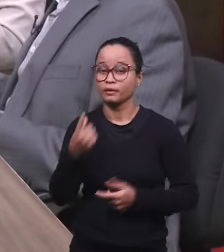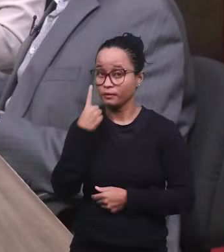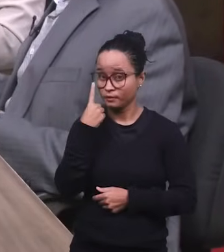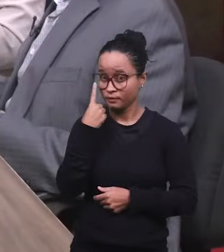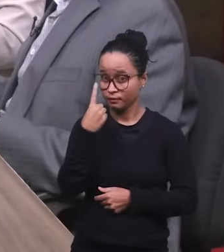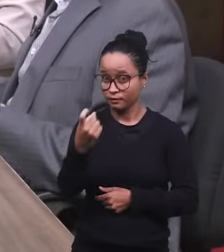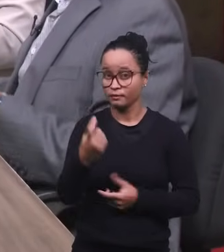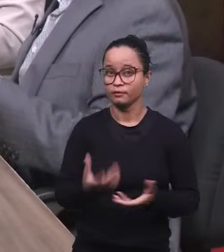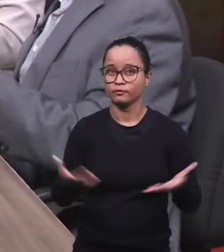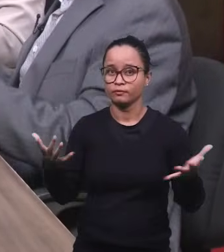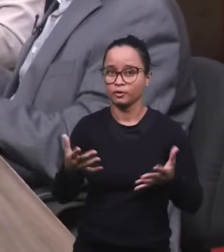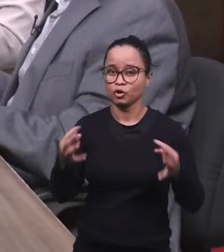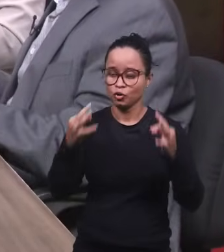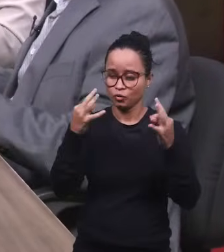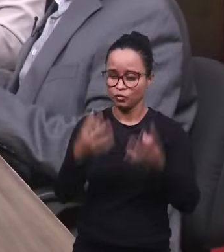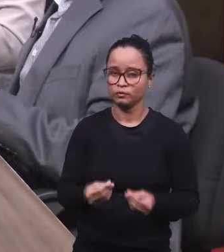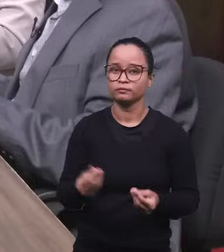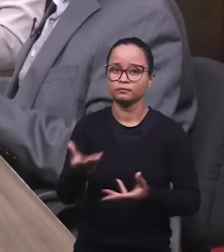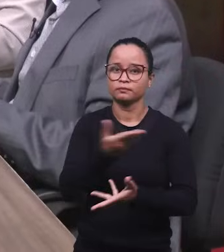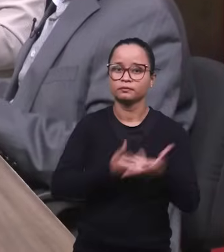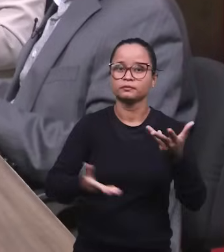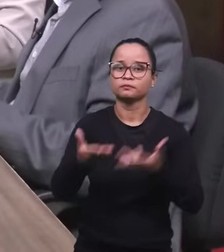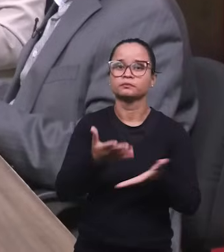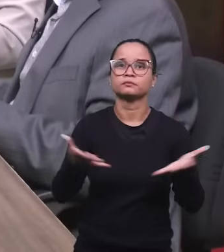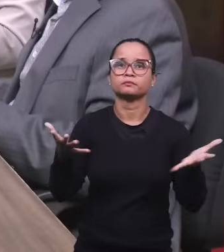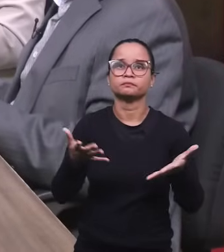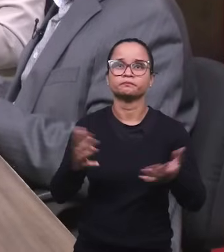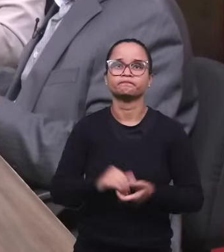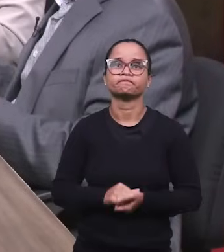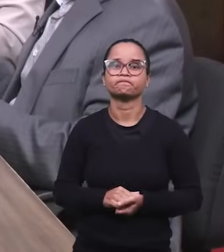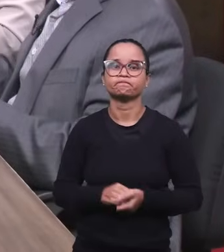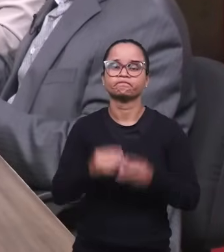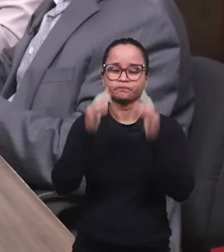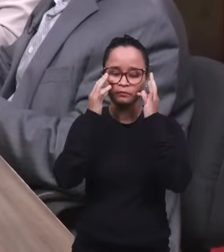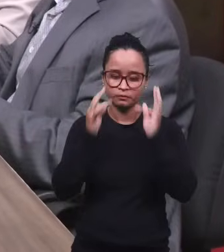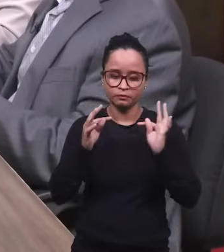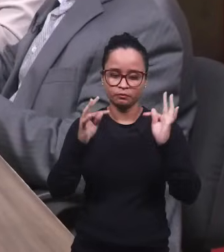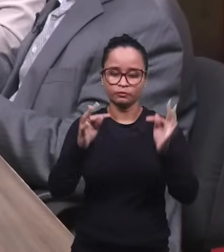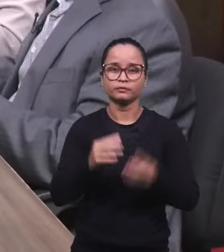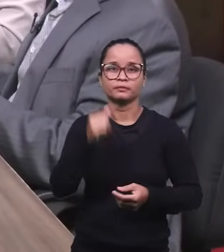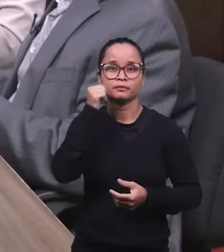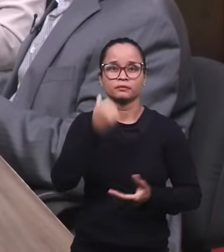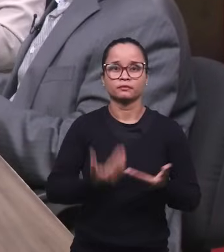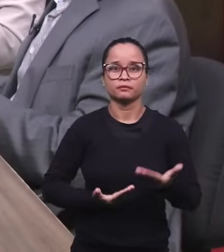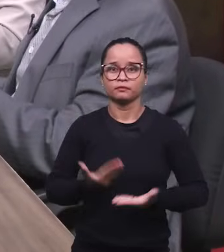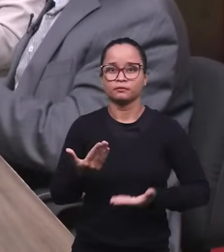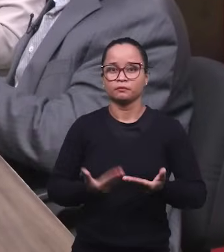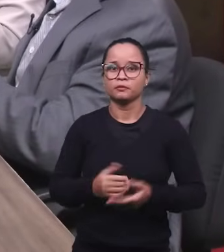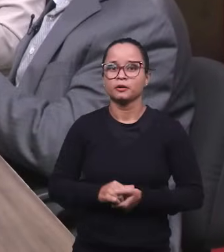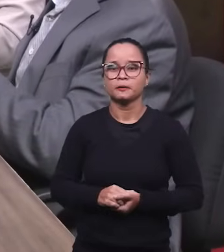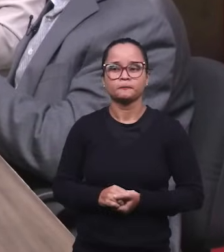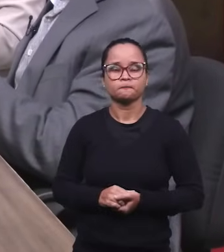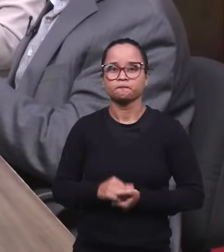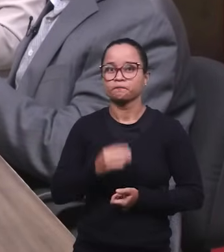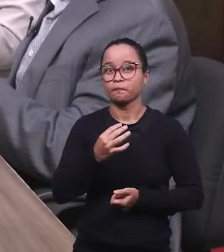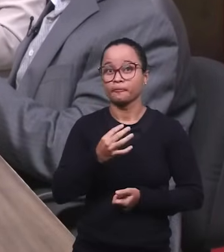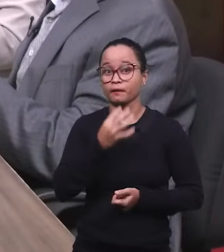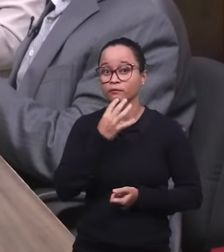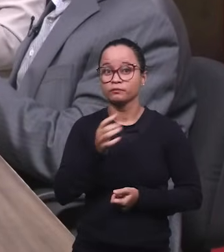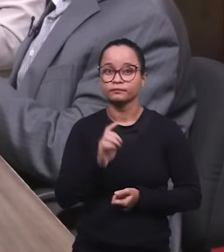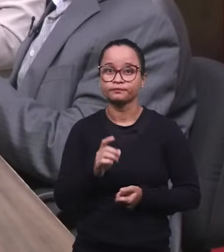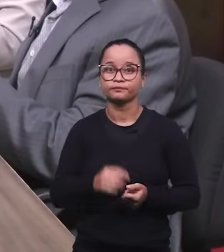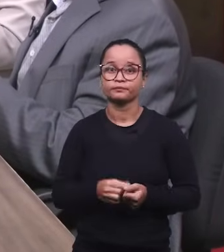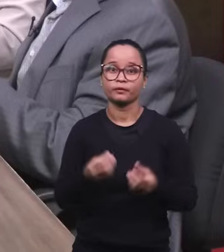que tão interessante, isso serve para todos que estão participando da história e ouvindo, o testemunho desta mulher